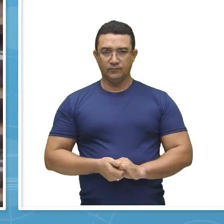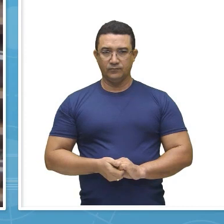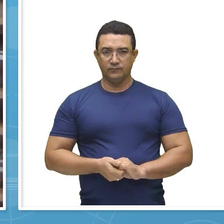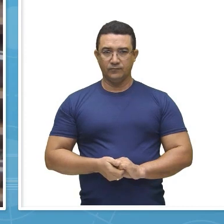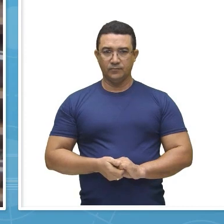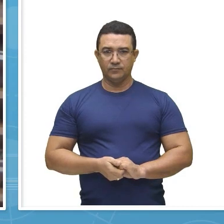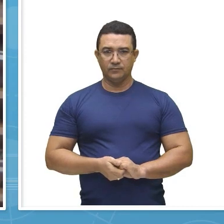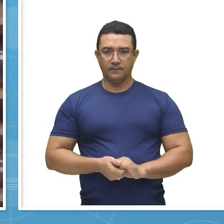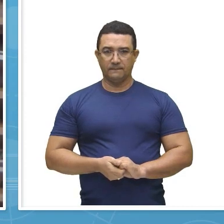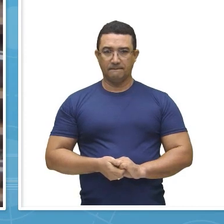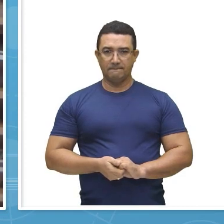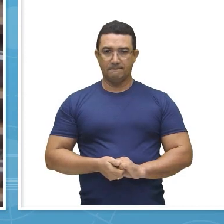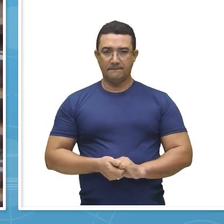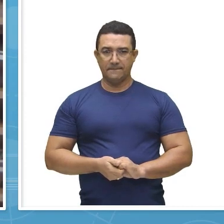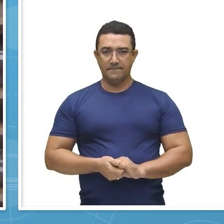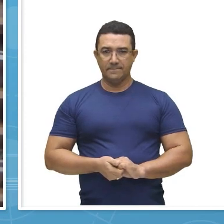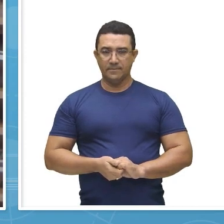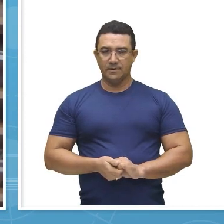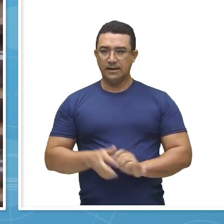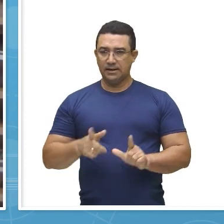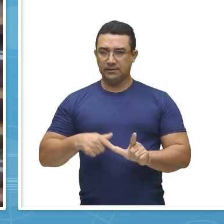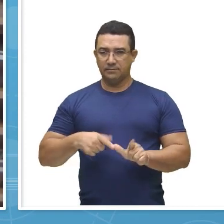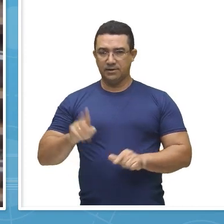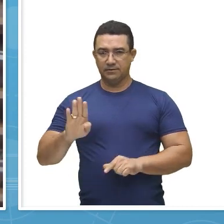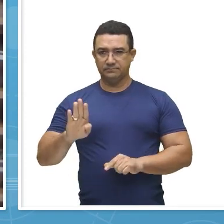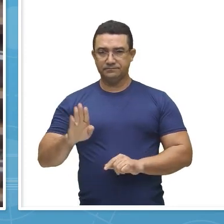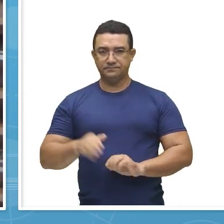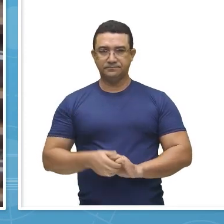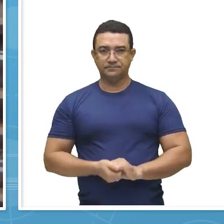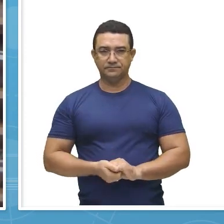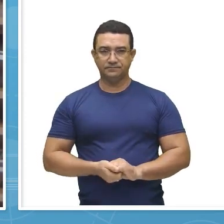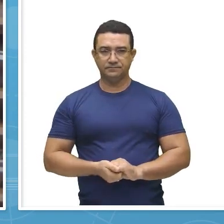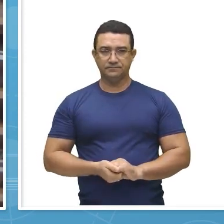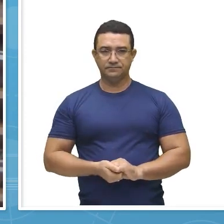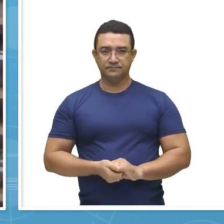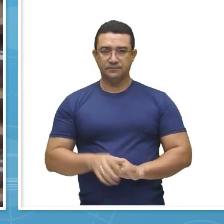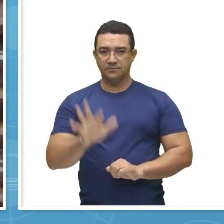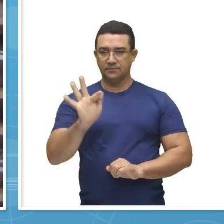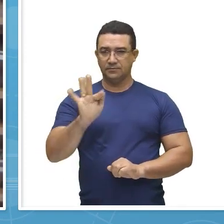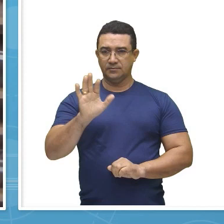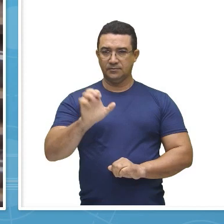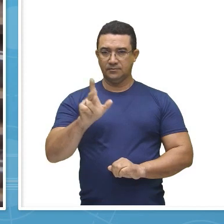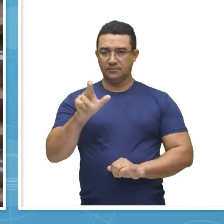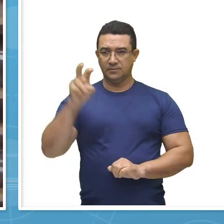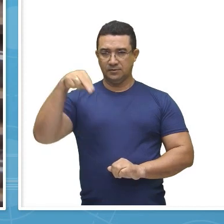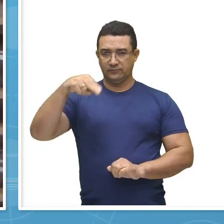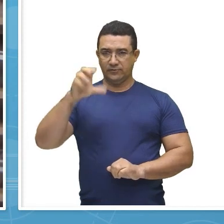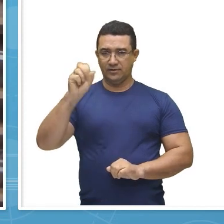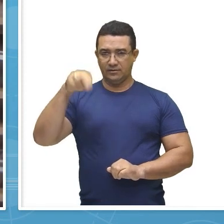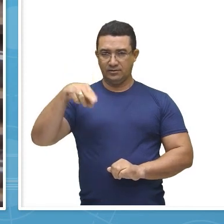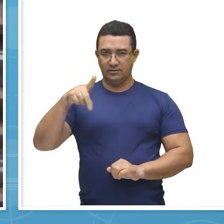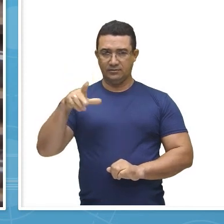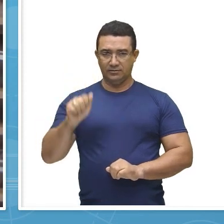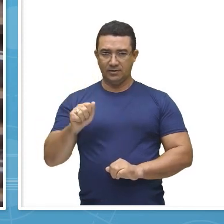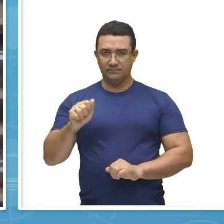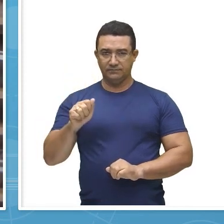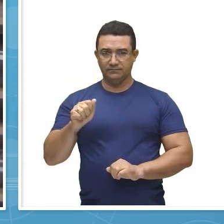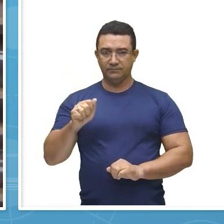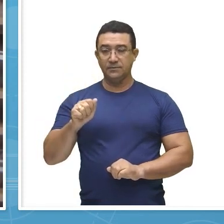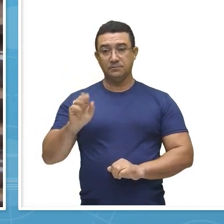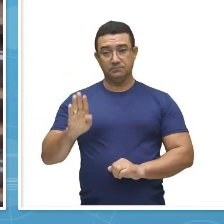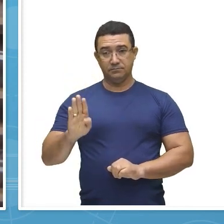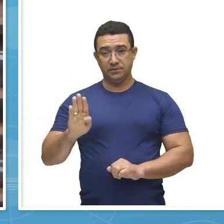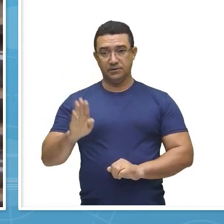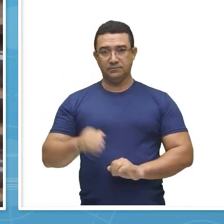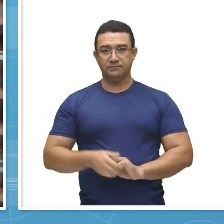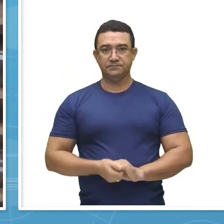Eu acho que é lá no Dom Pedro, não é isso? Vamos lá, então. A Fernanda, questão B. Escola Professor